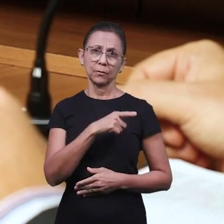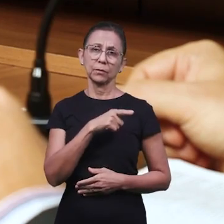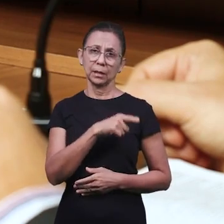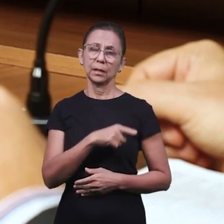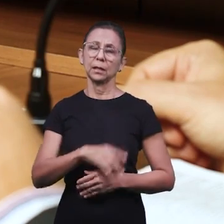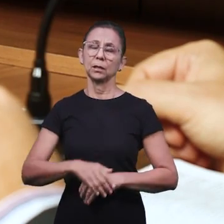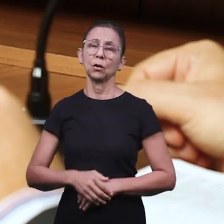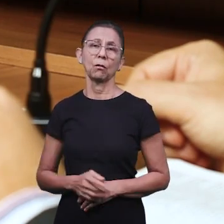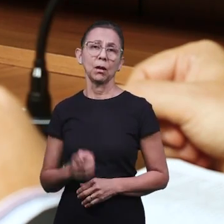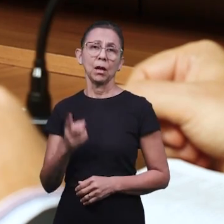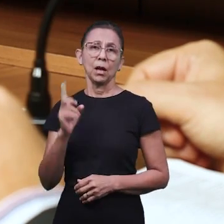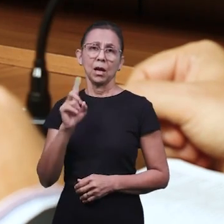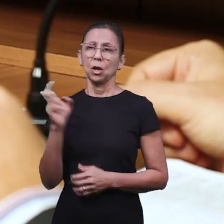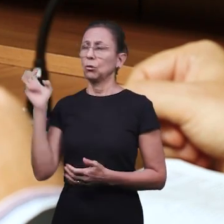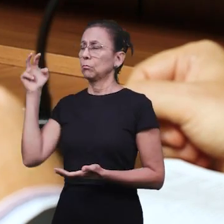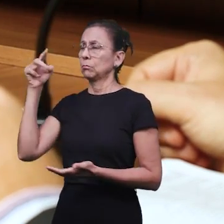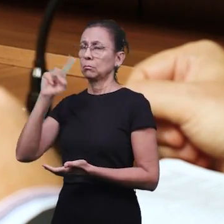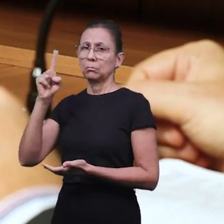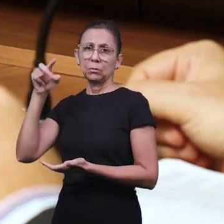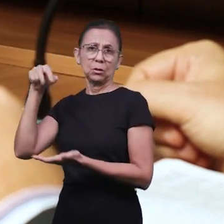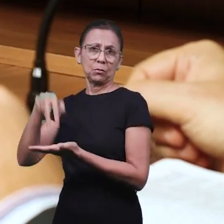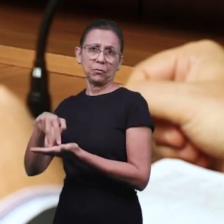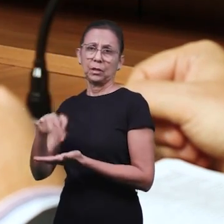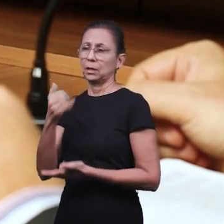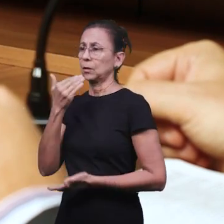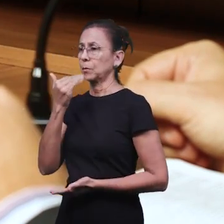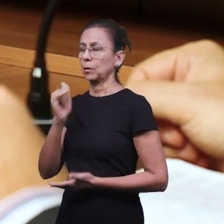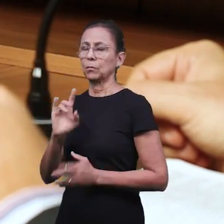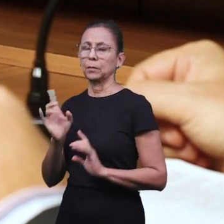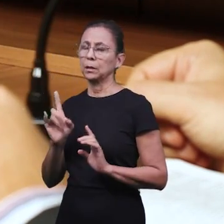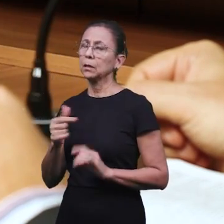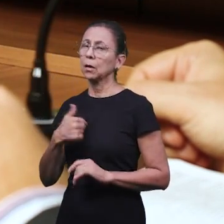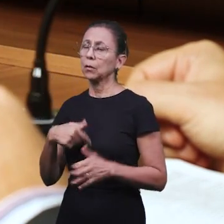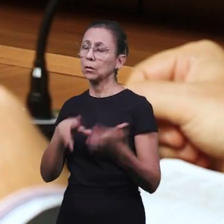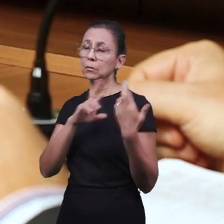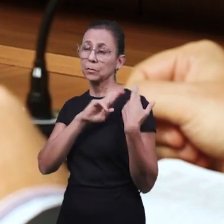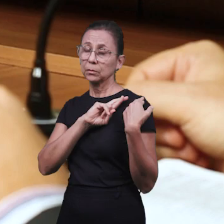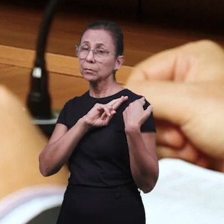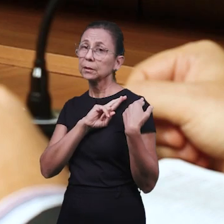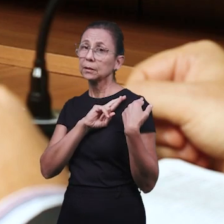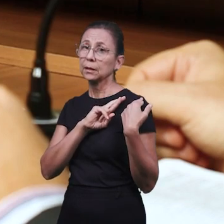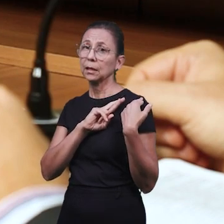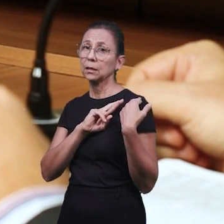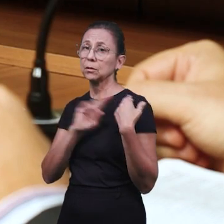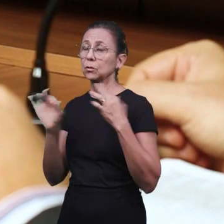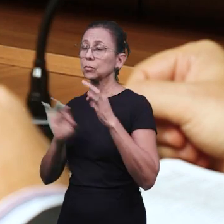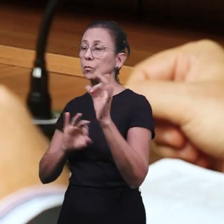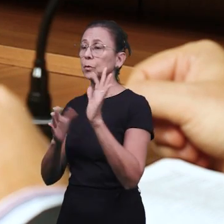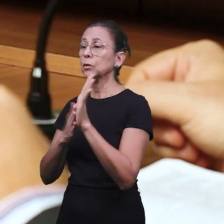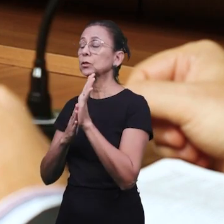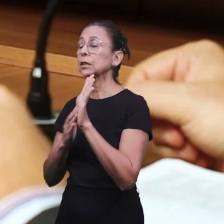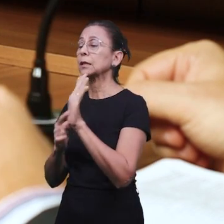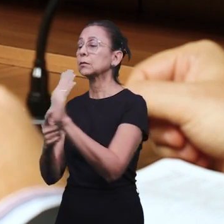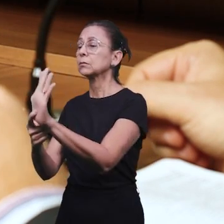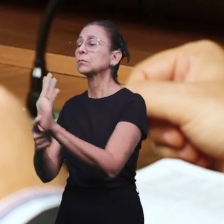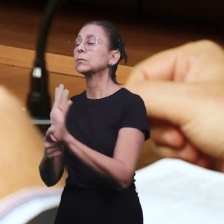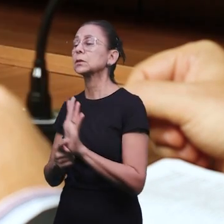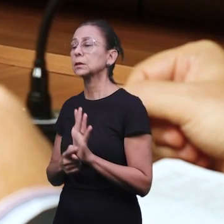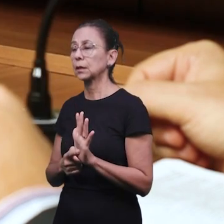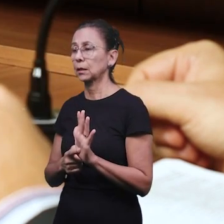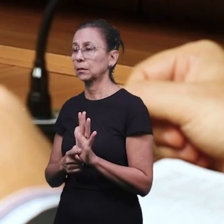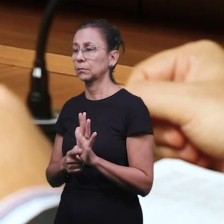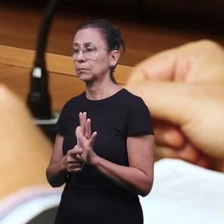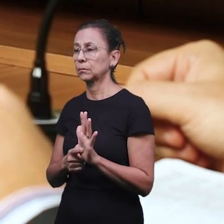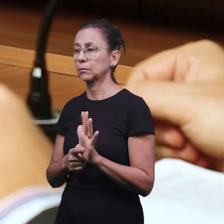eu estou aqui numa tarefa. A tarefa do Espírito Santo é preparar a igreja. E eles disseram para ele,